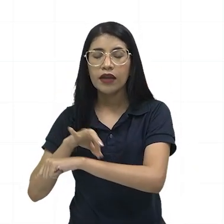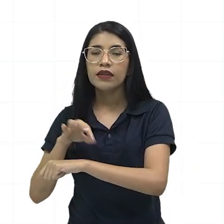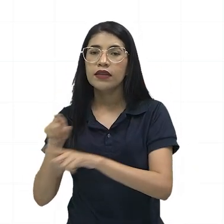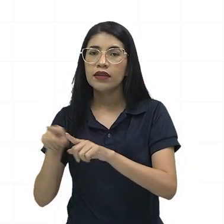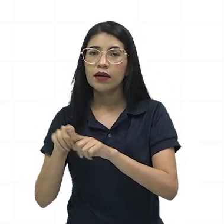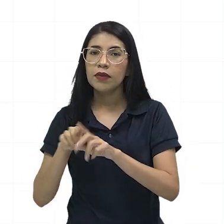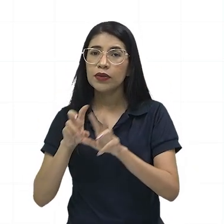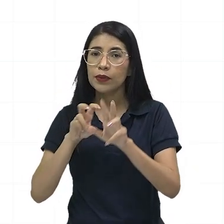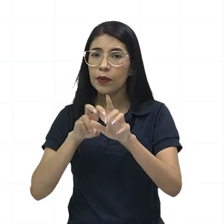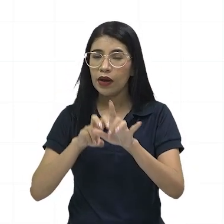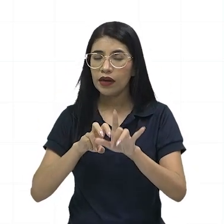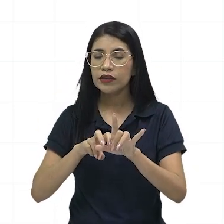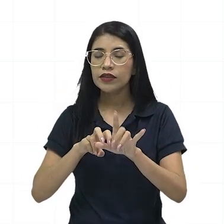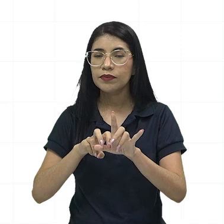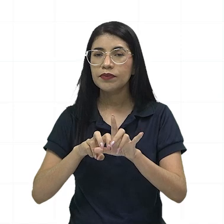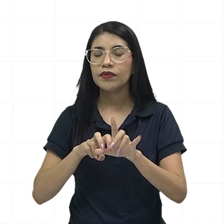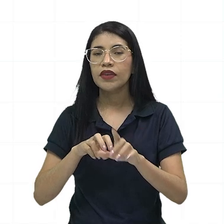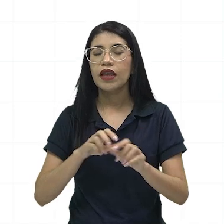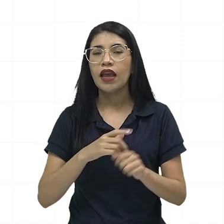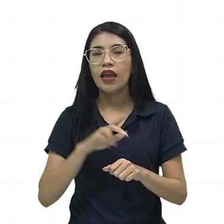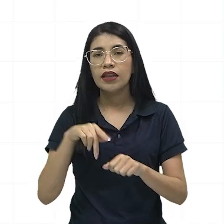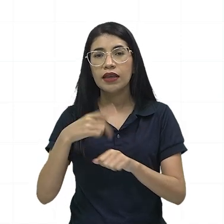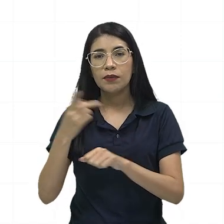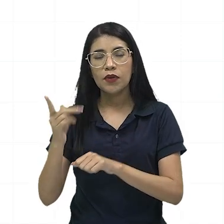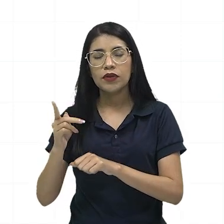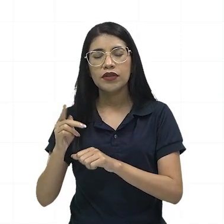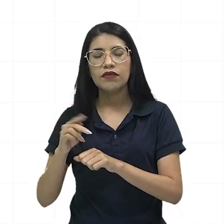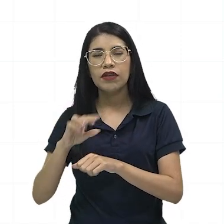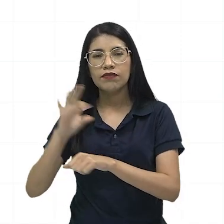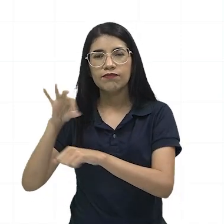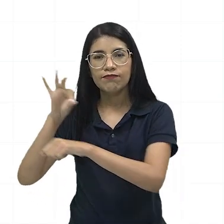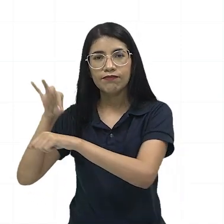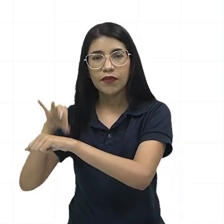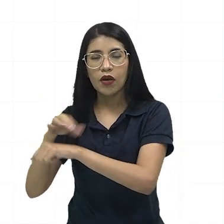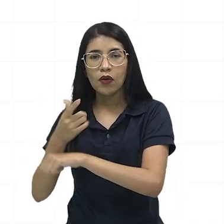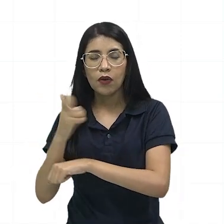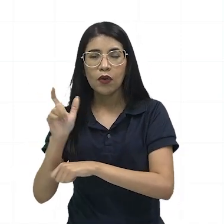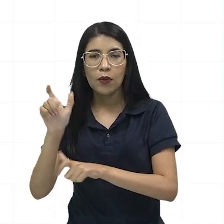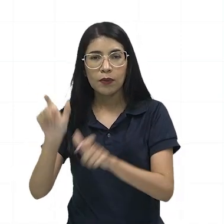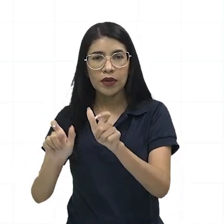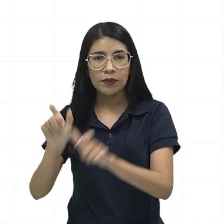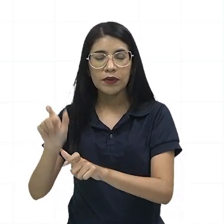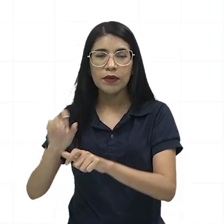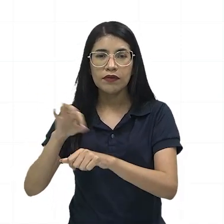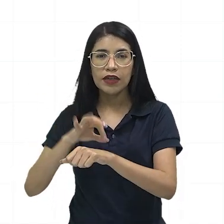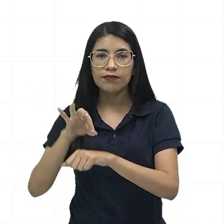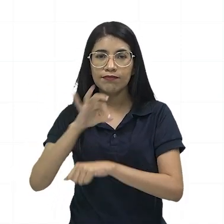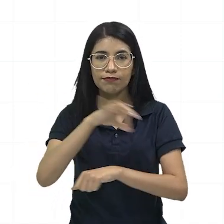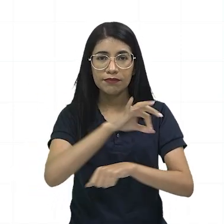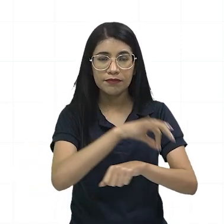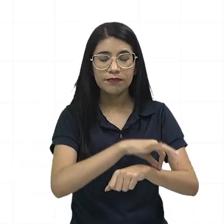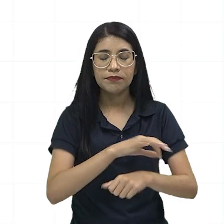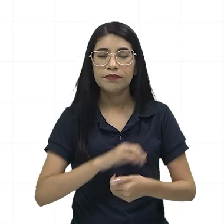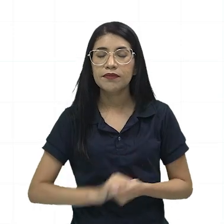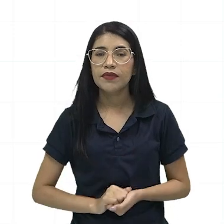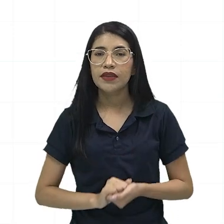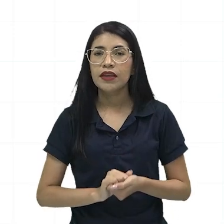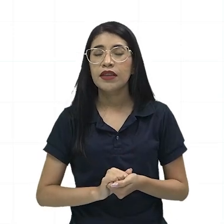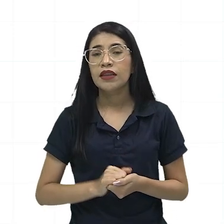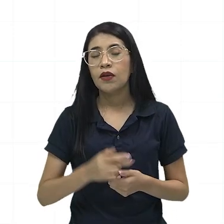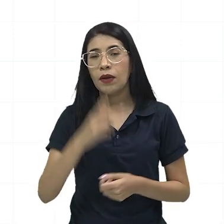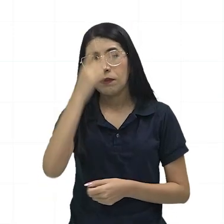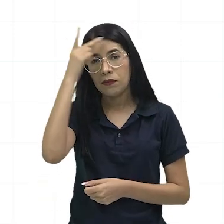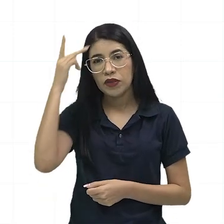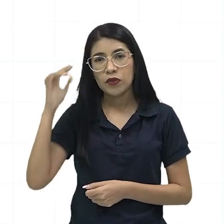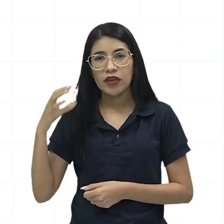aegypti, que por sua vez é infectado e transmite o vírus para outras pessoas. Então, pessoas que costumam viajar